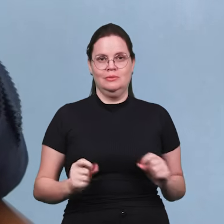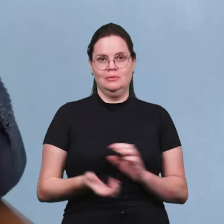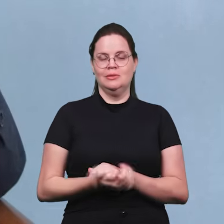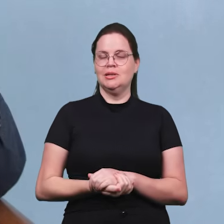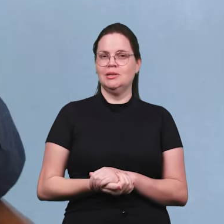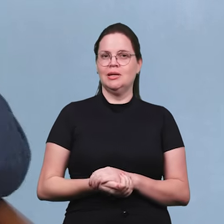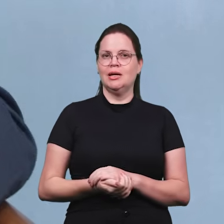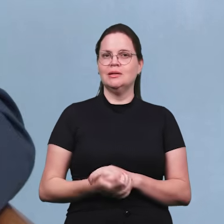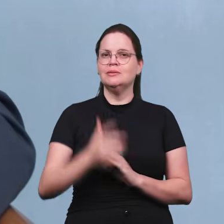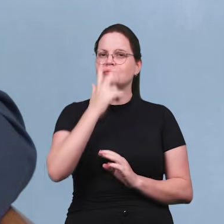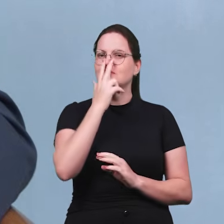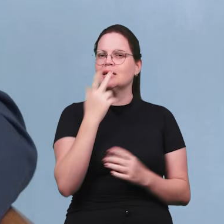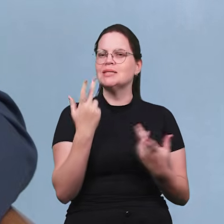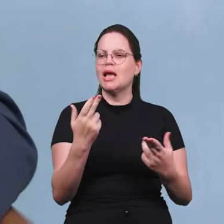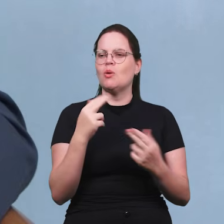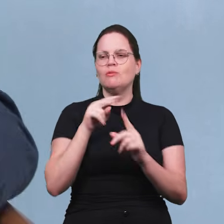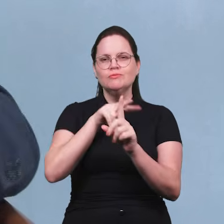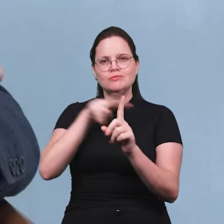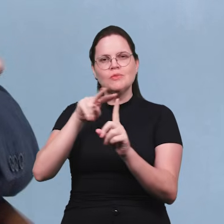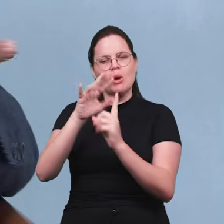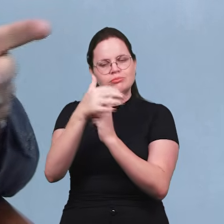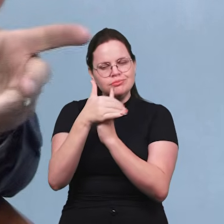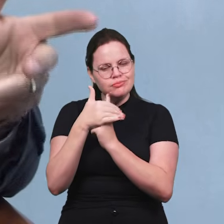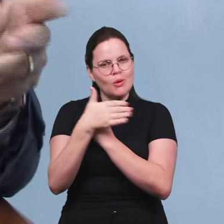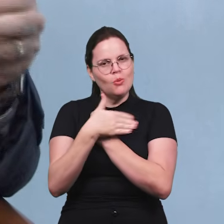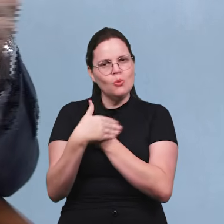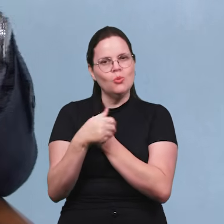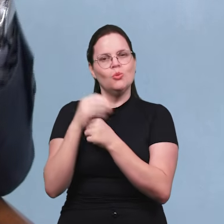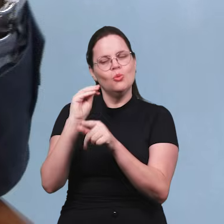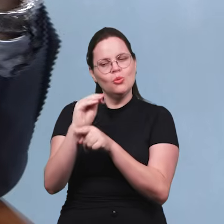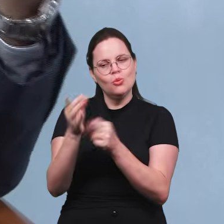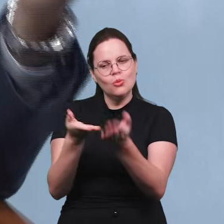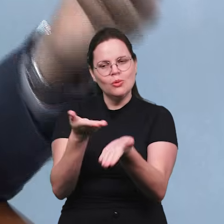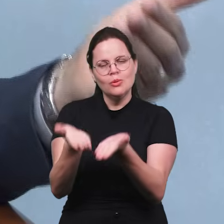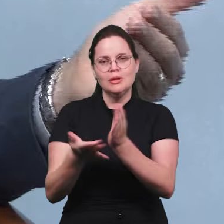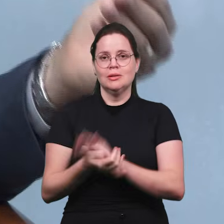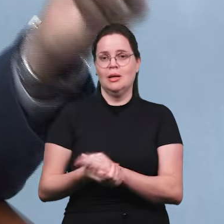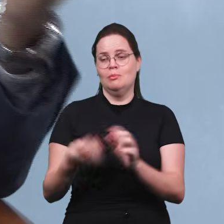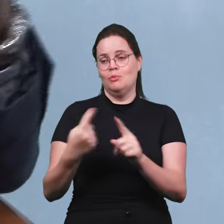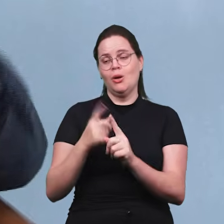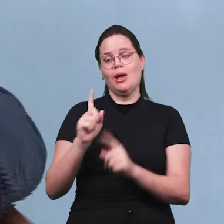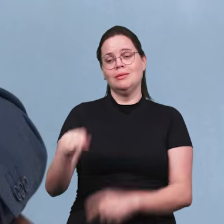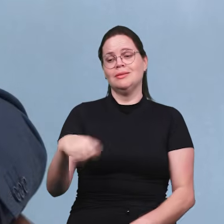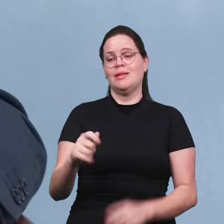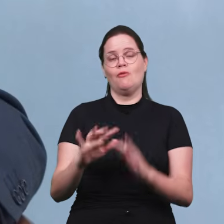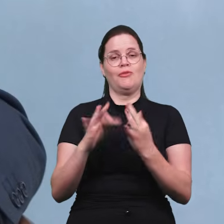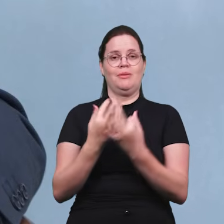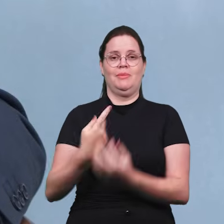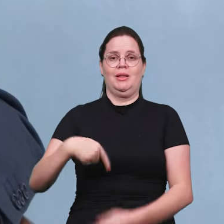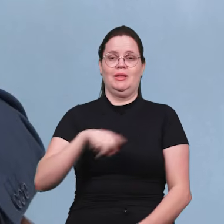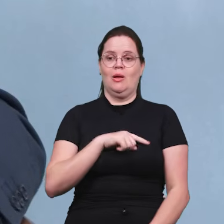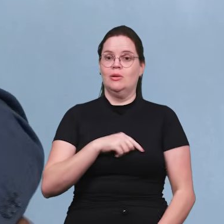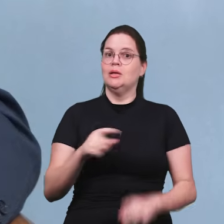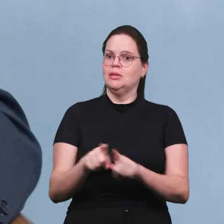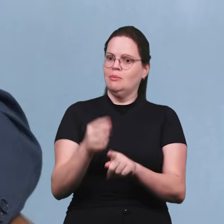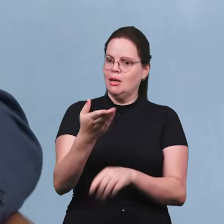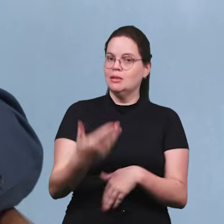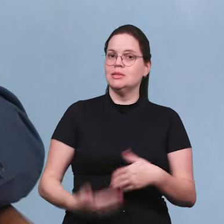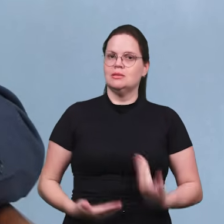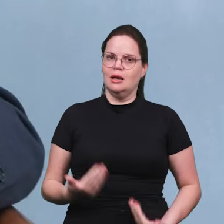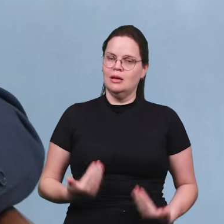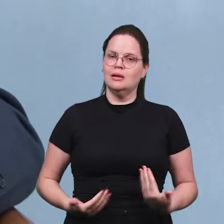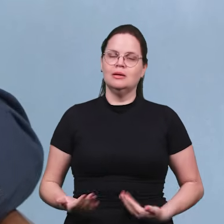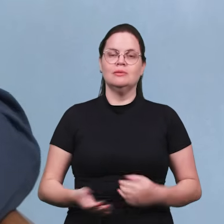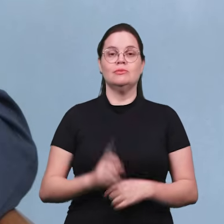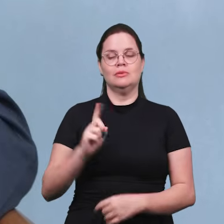um abraçar a cada um deles. Isso, como família, como igreja, é um